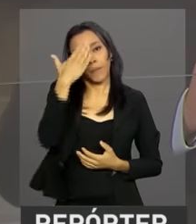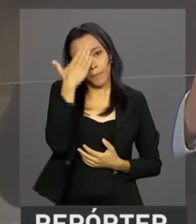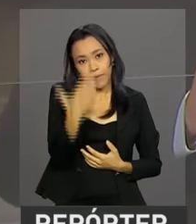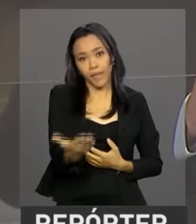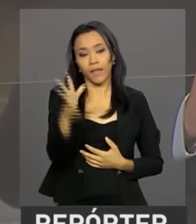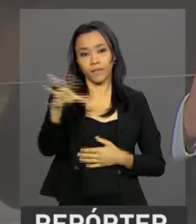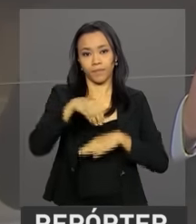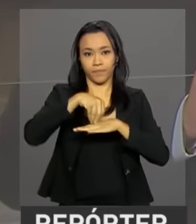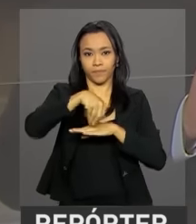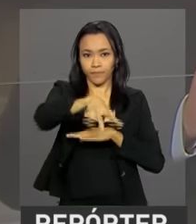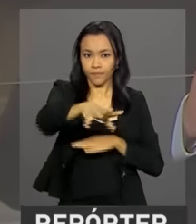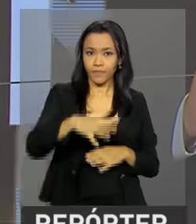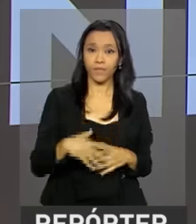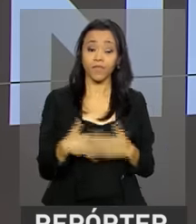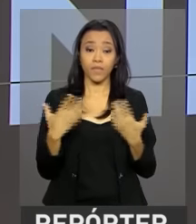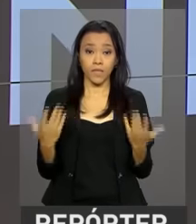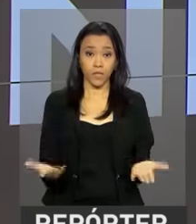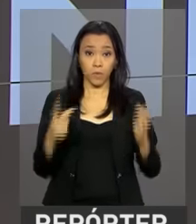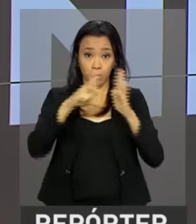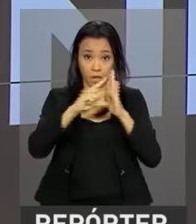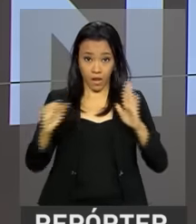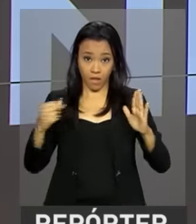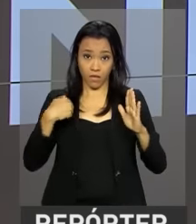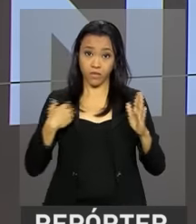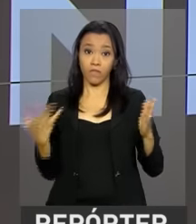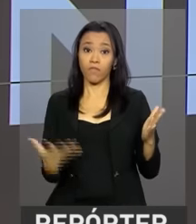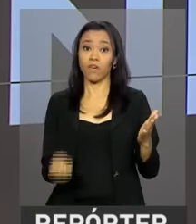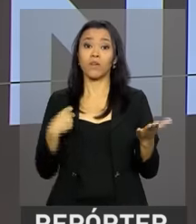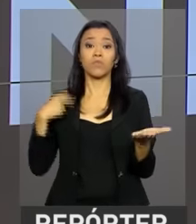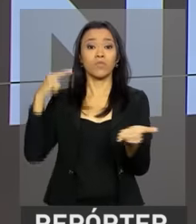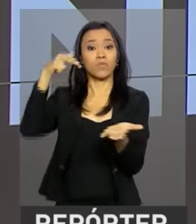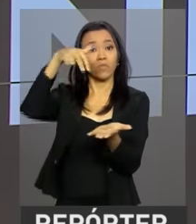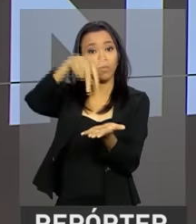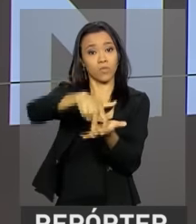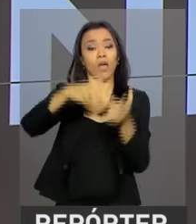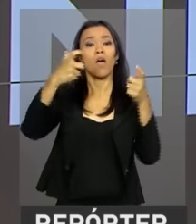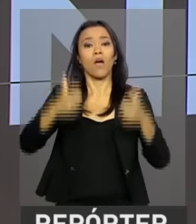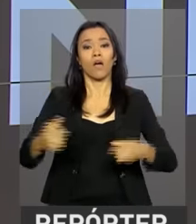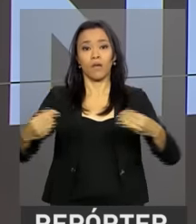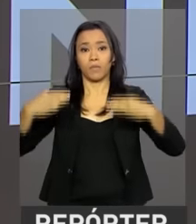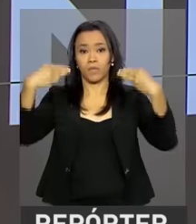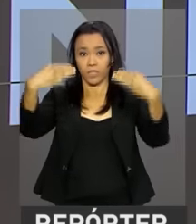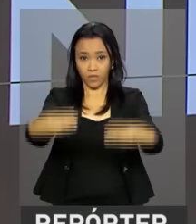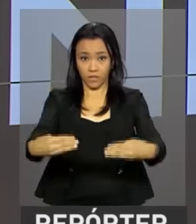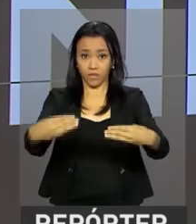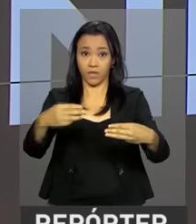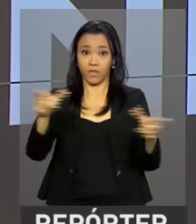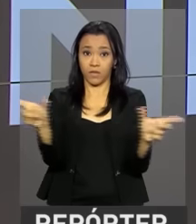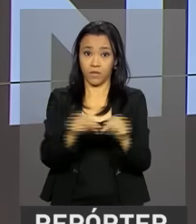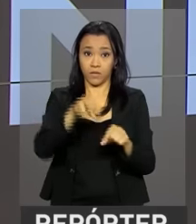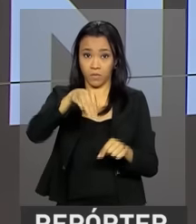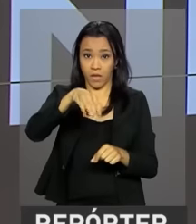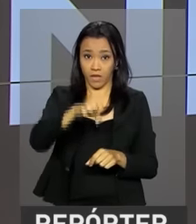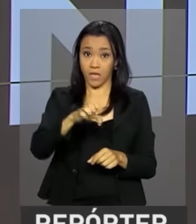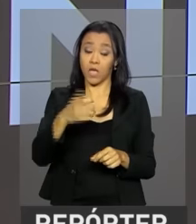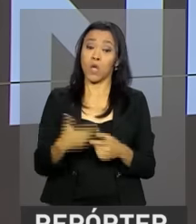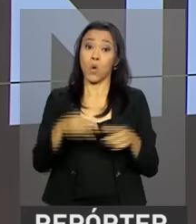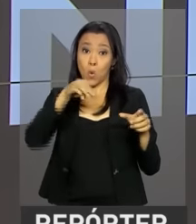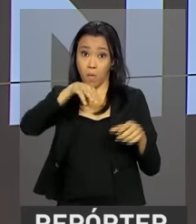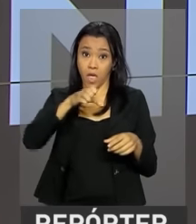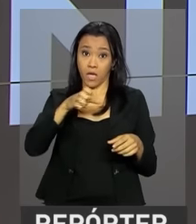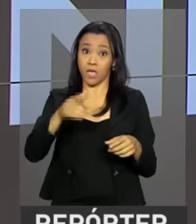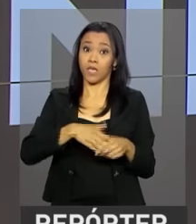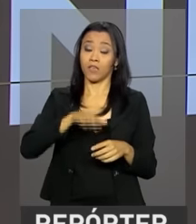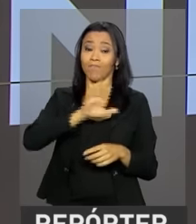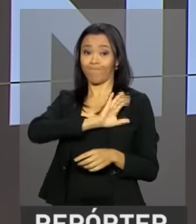pelas suas informações e do Palácio Planalto vamos agora ao Ministério da Educação porque o MEC acionou a Advocacia Geral